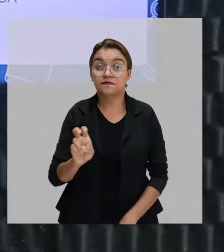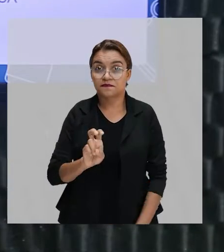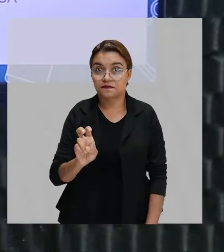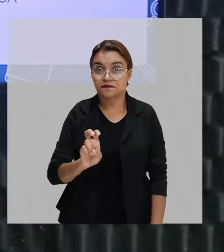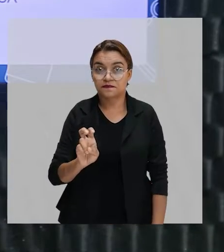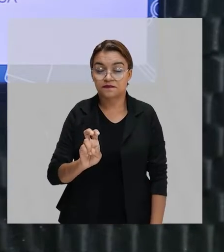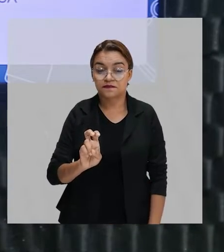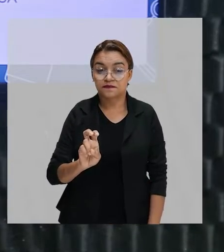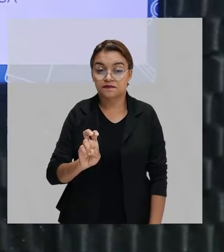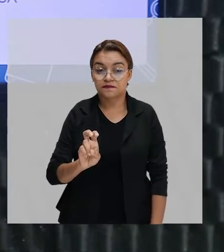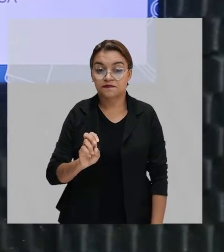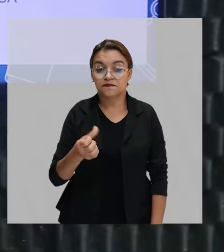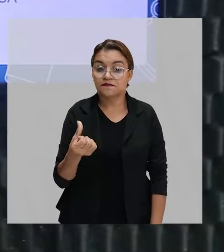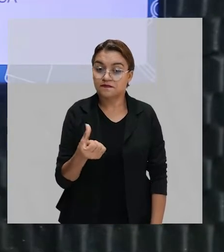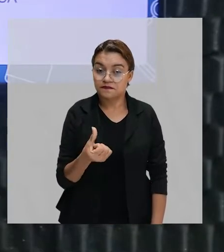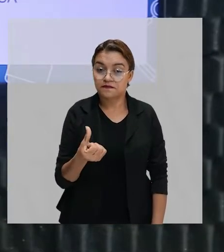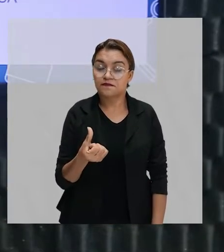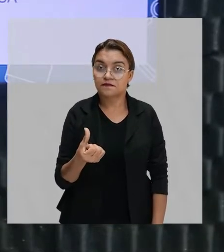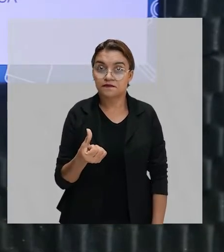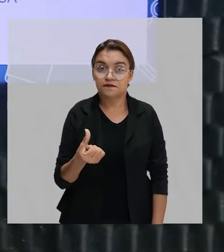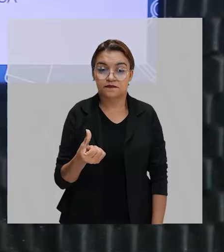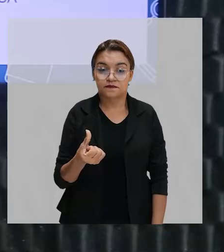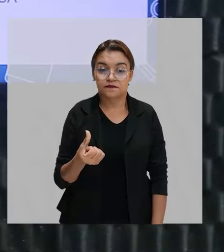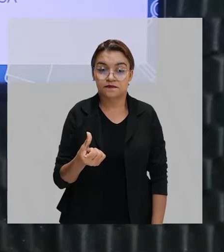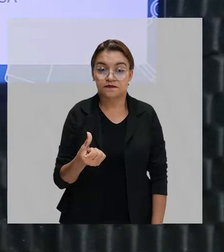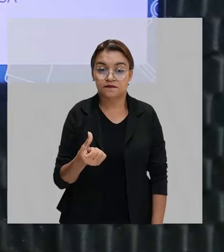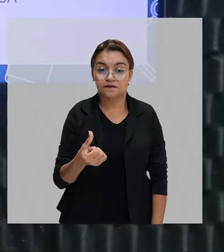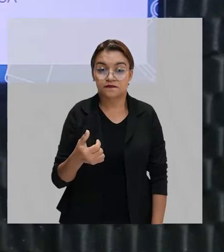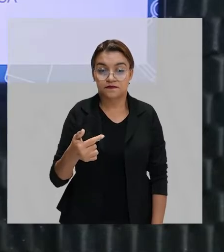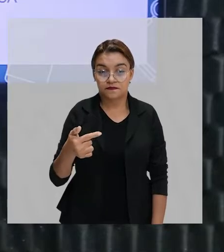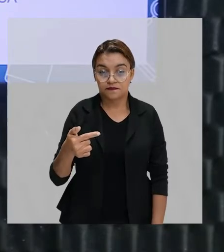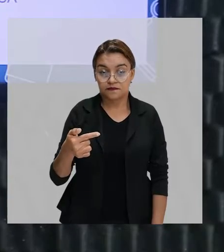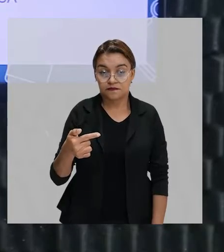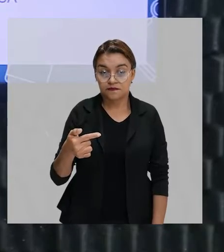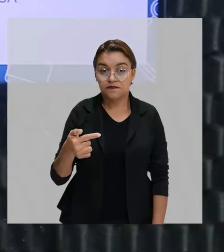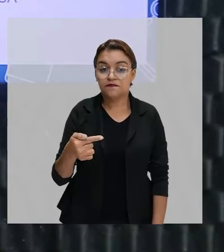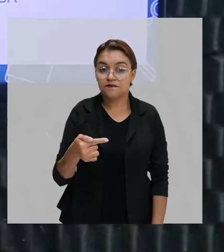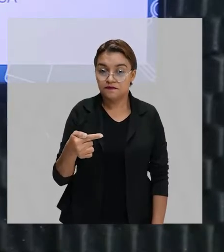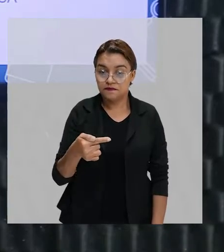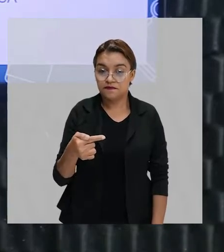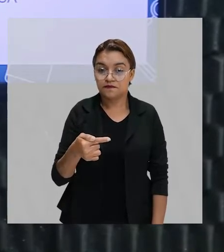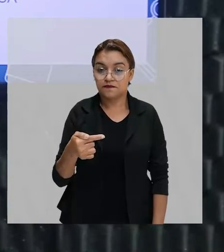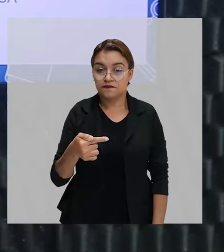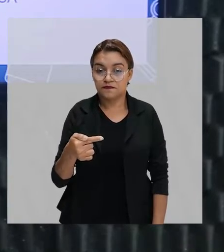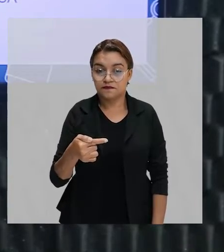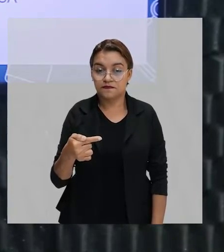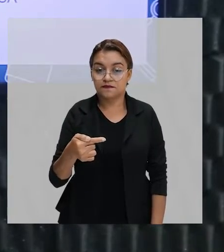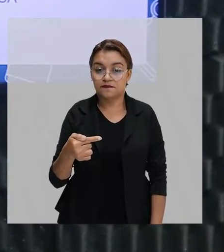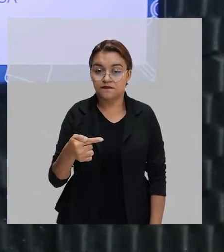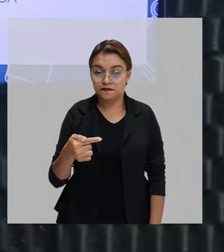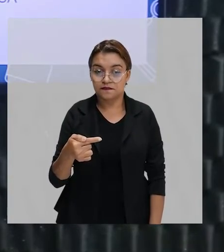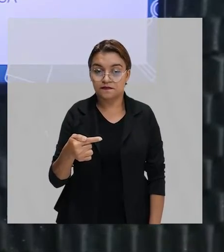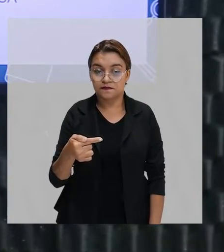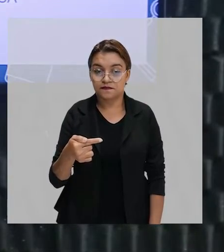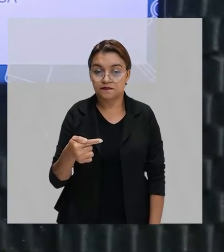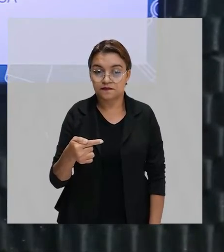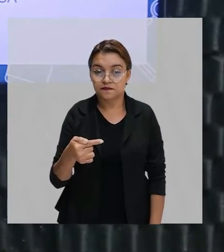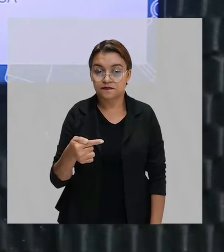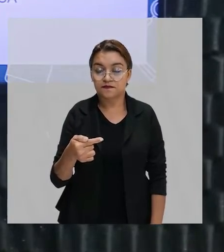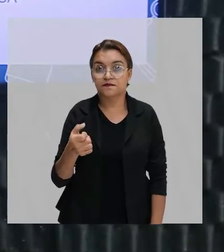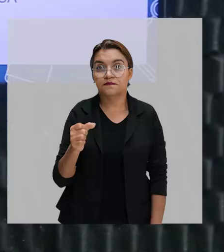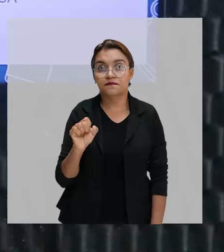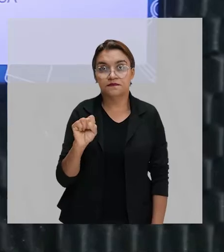lutas conceito de arte marcial aí nós iremos falar da auto defesa ou defesa